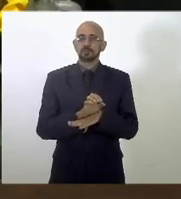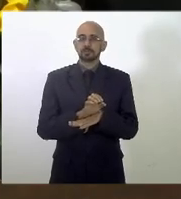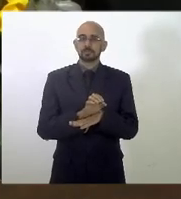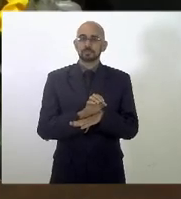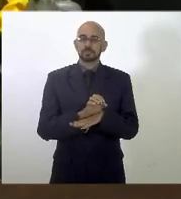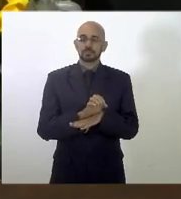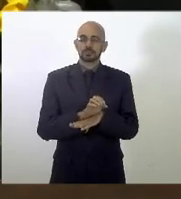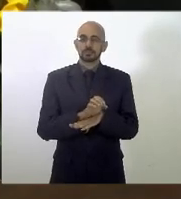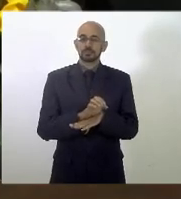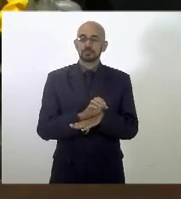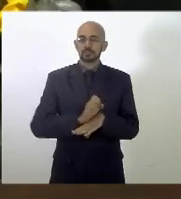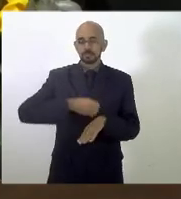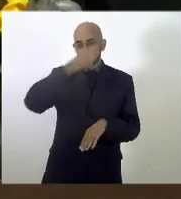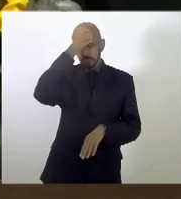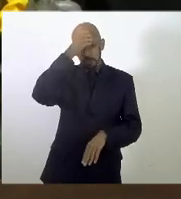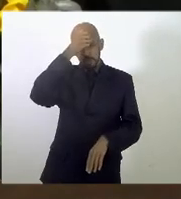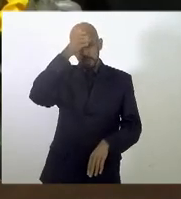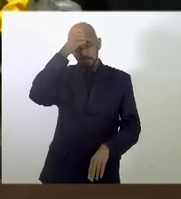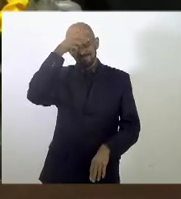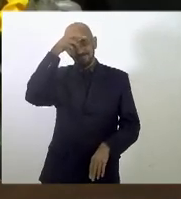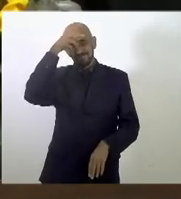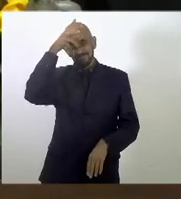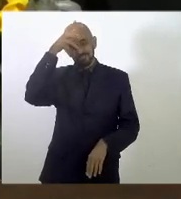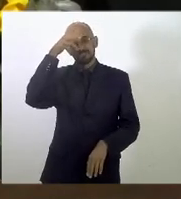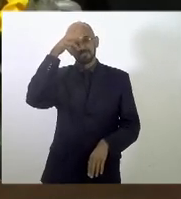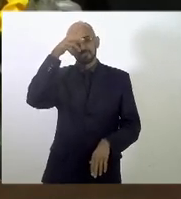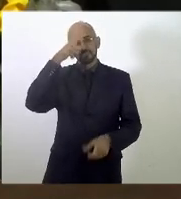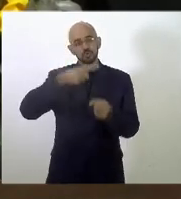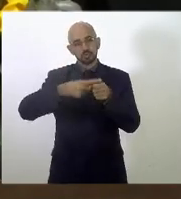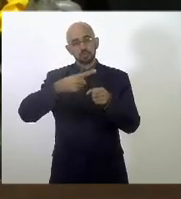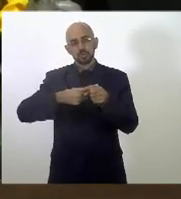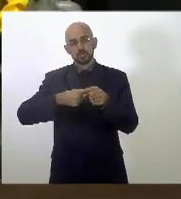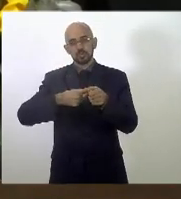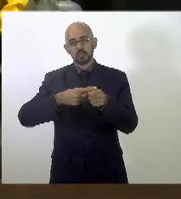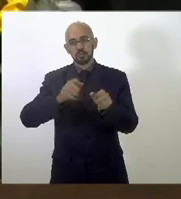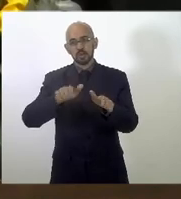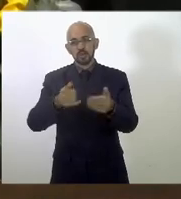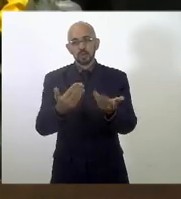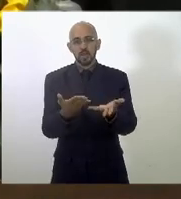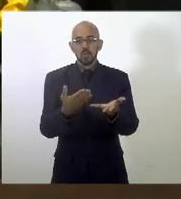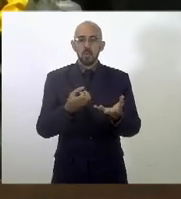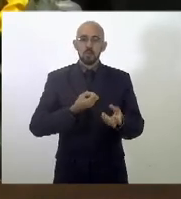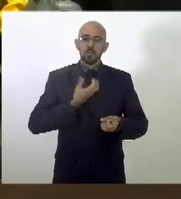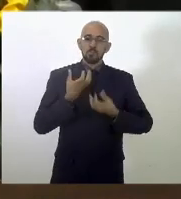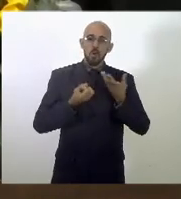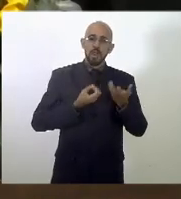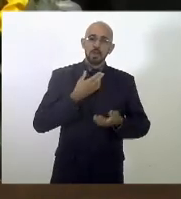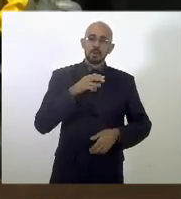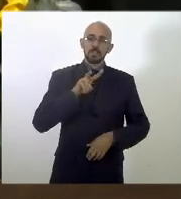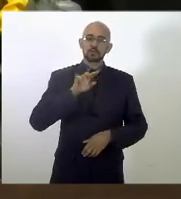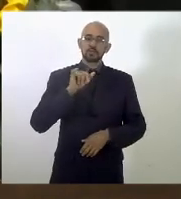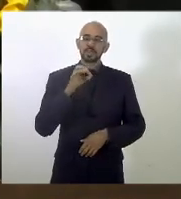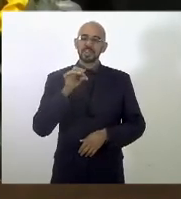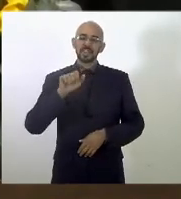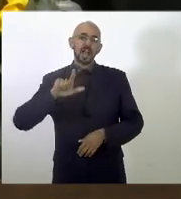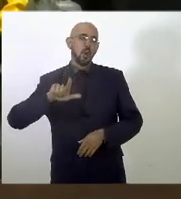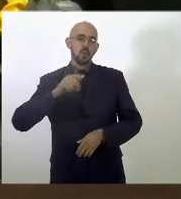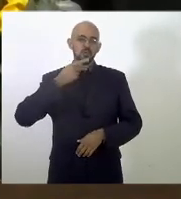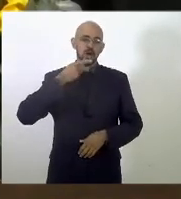e nos municípios. Então, um poema aqui do Vital Farias que diz mais ou menos